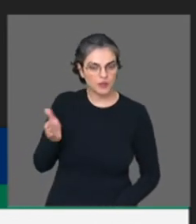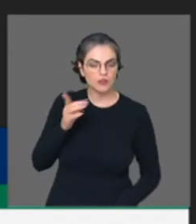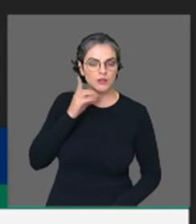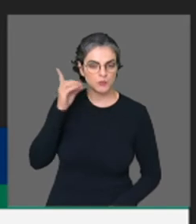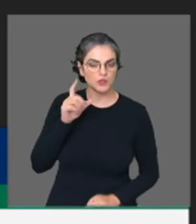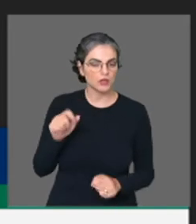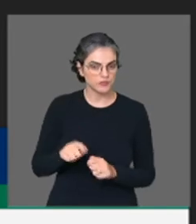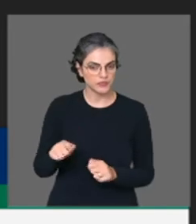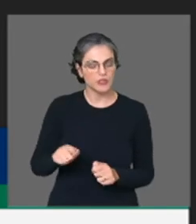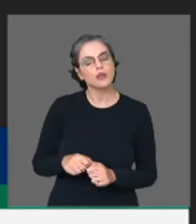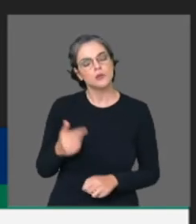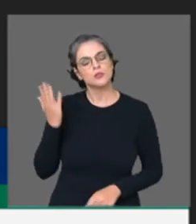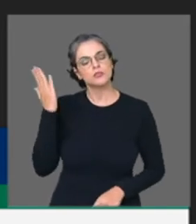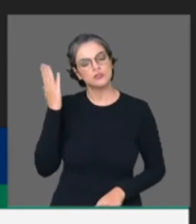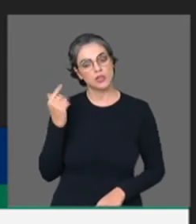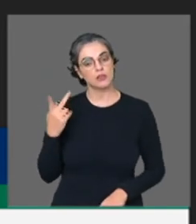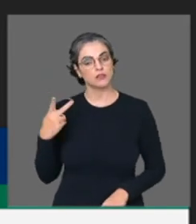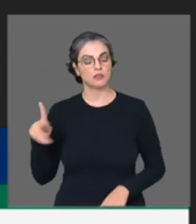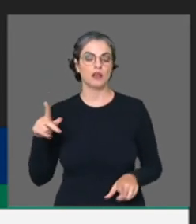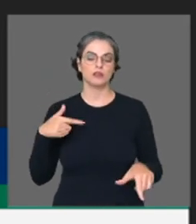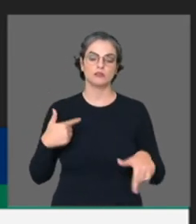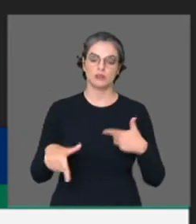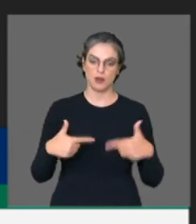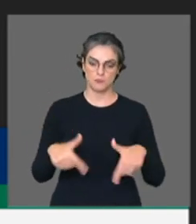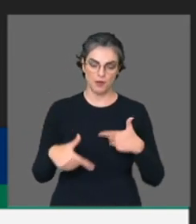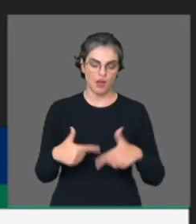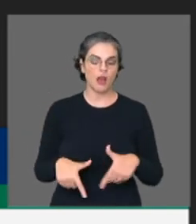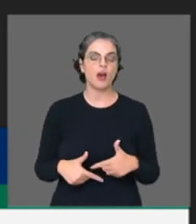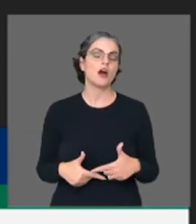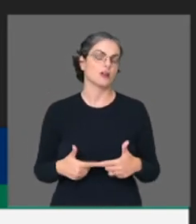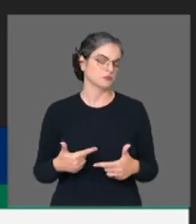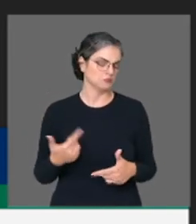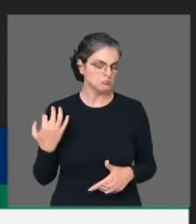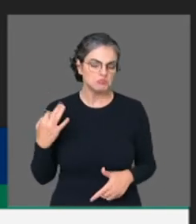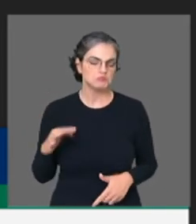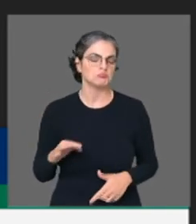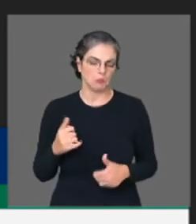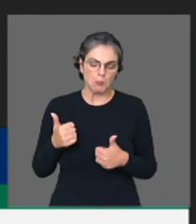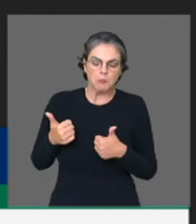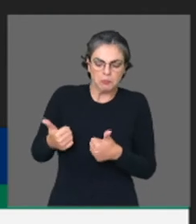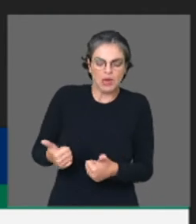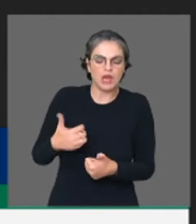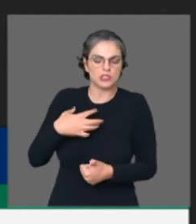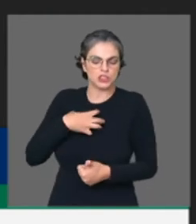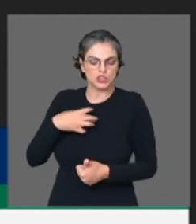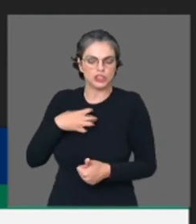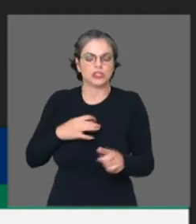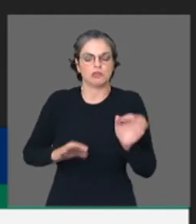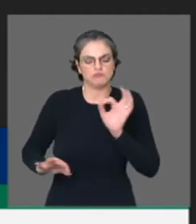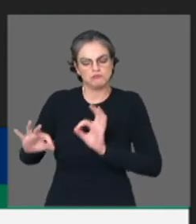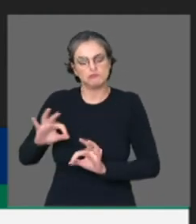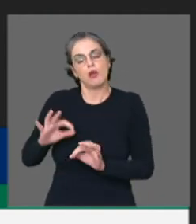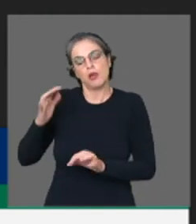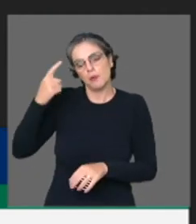que o trabalho que foi feito por ela foi muito bem feito, dentro da